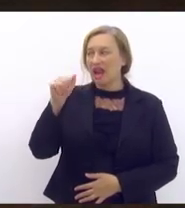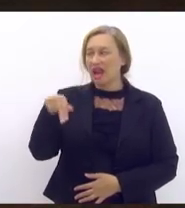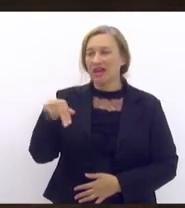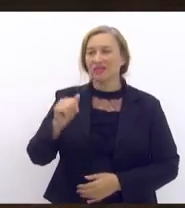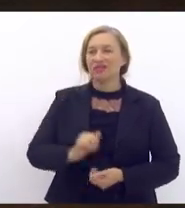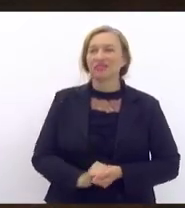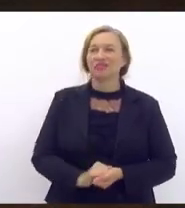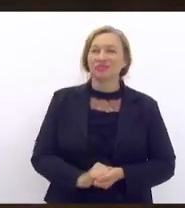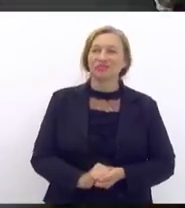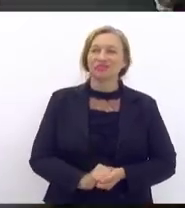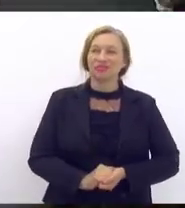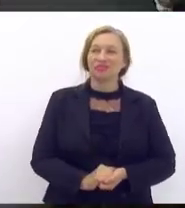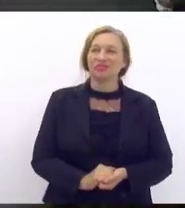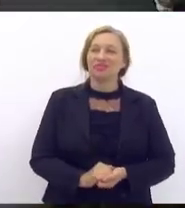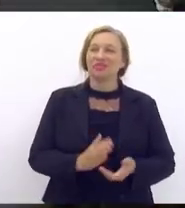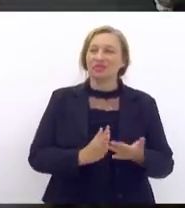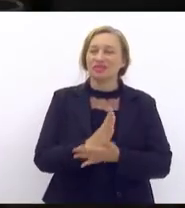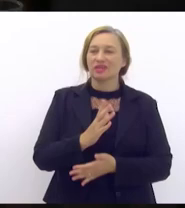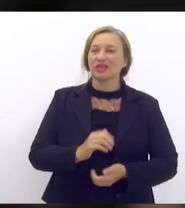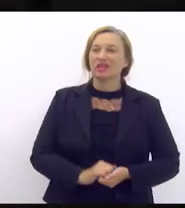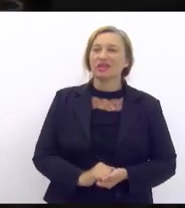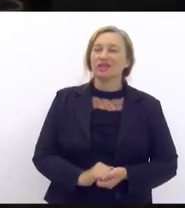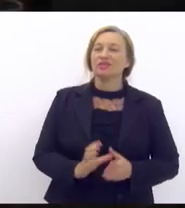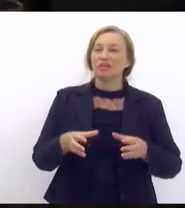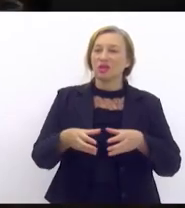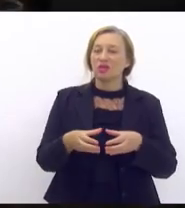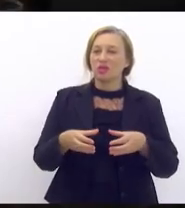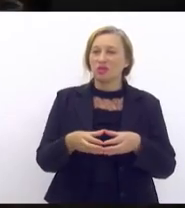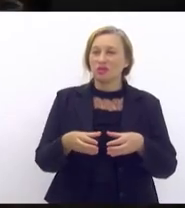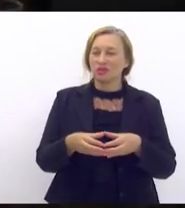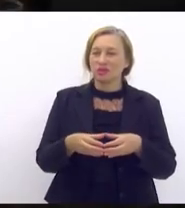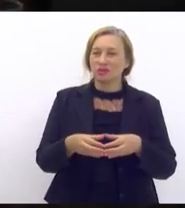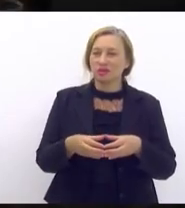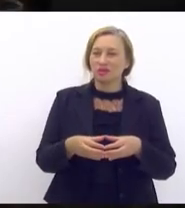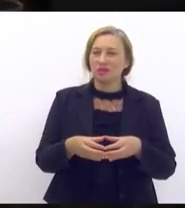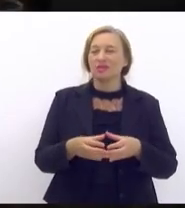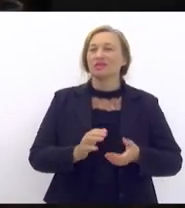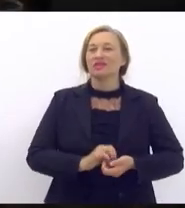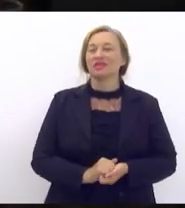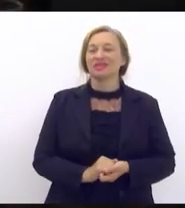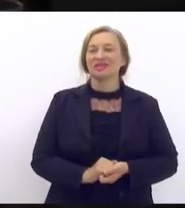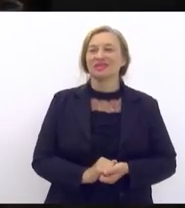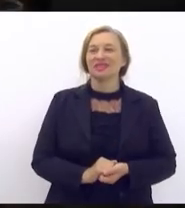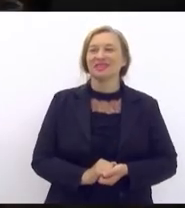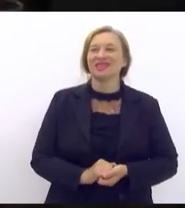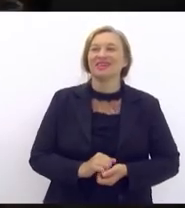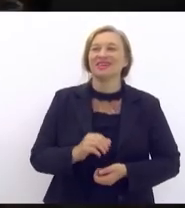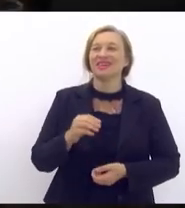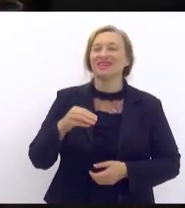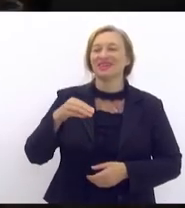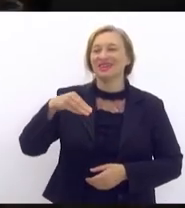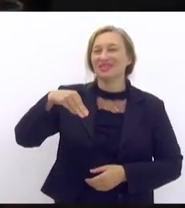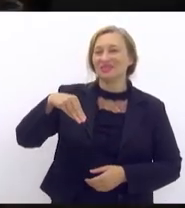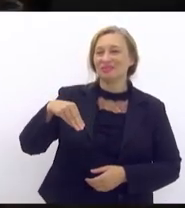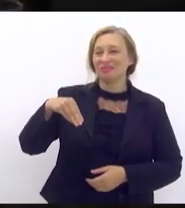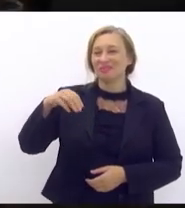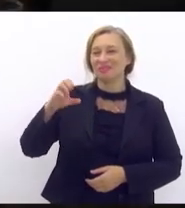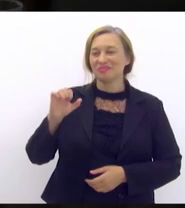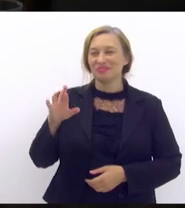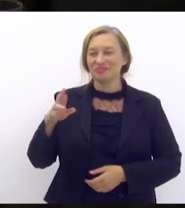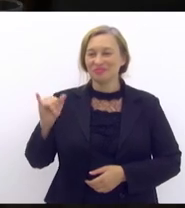Favorável, senhora presidente. Pela Comissão de Segurança Alimentar, deputada Marina, do MST.